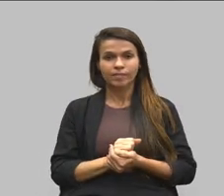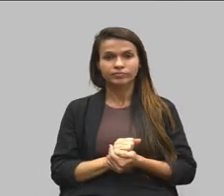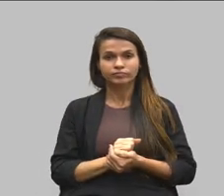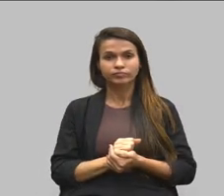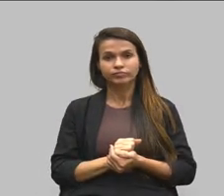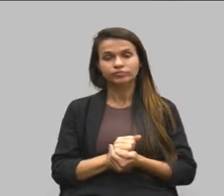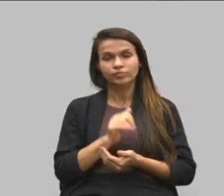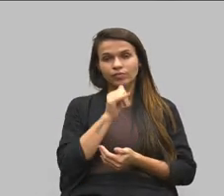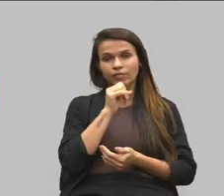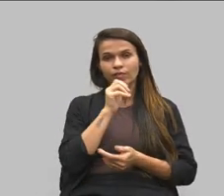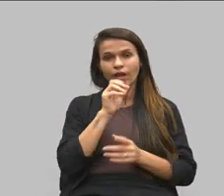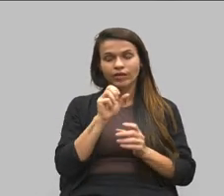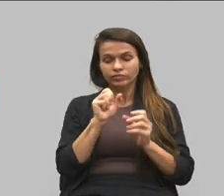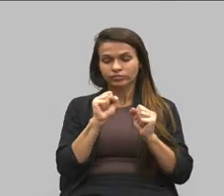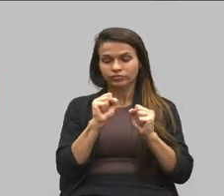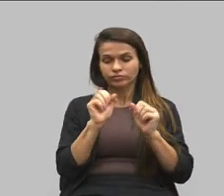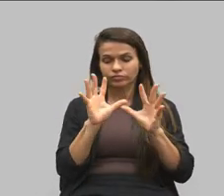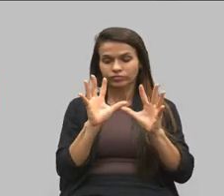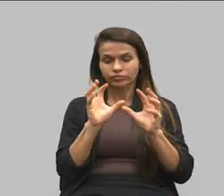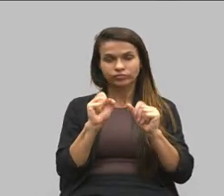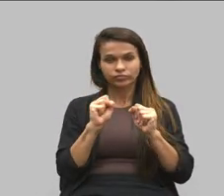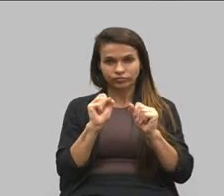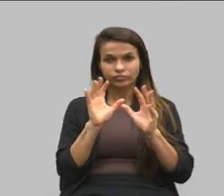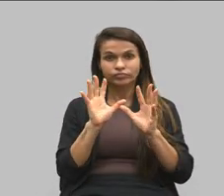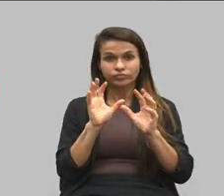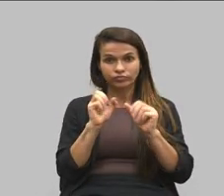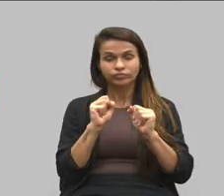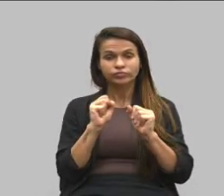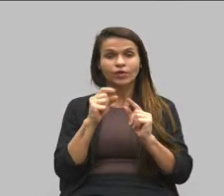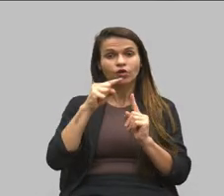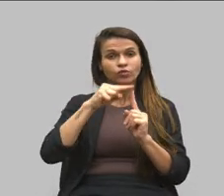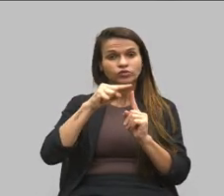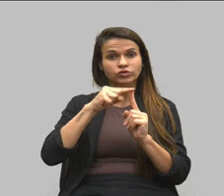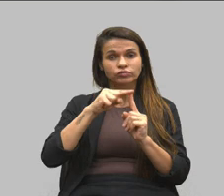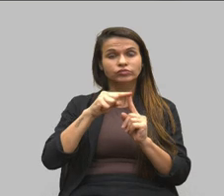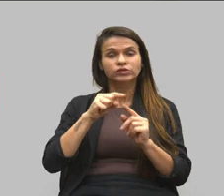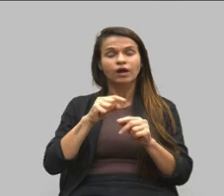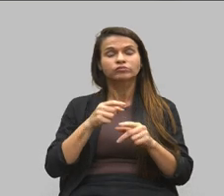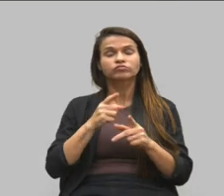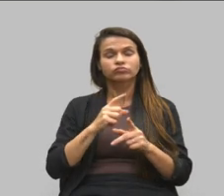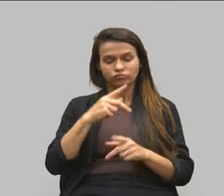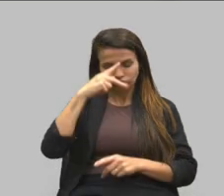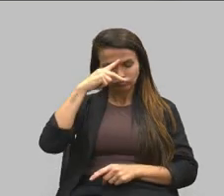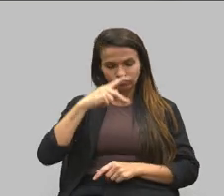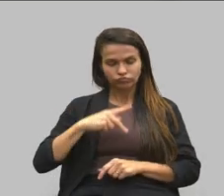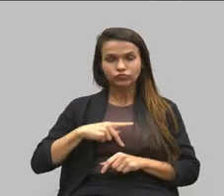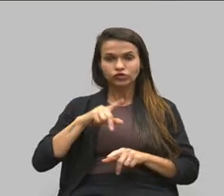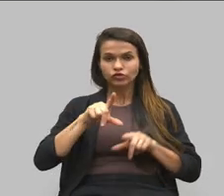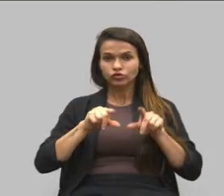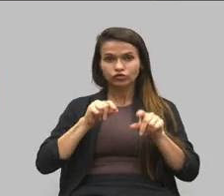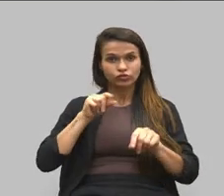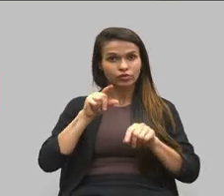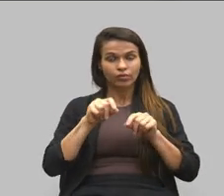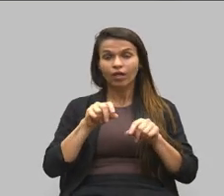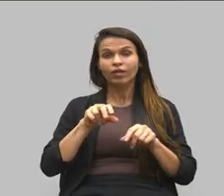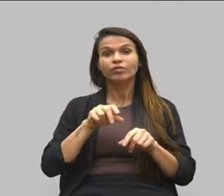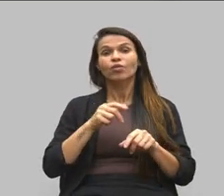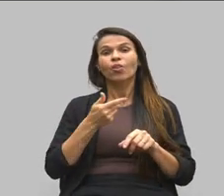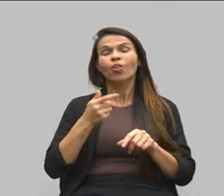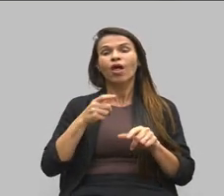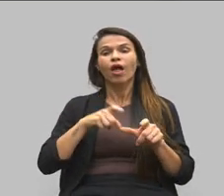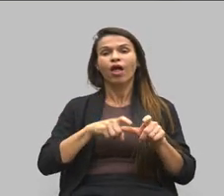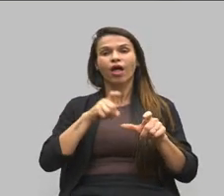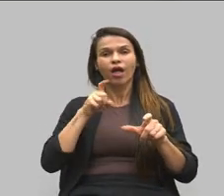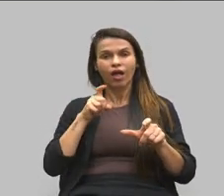abrir e fechar as mãos é a função isso até vai trazer autonomia de escolhas mas não vai dar a independência para desempenhar por